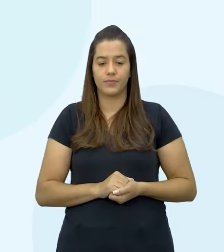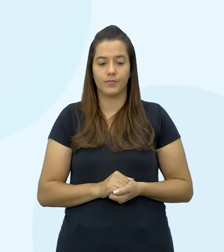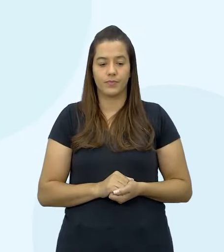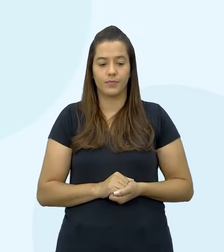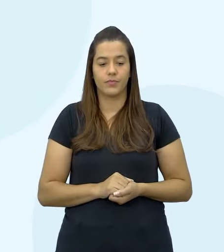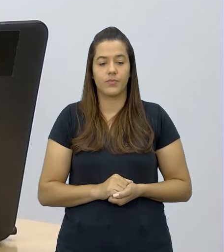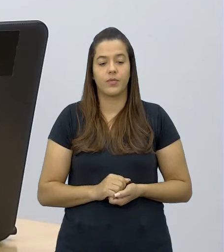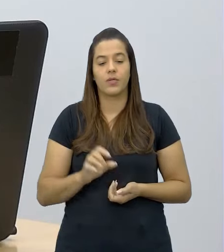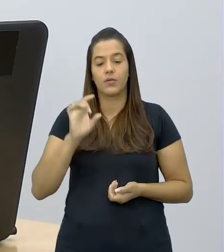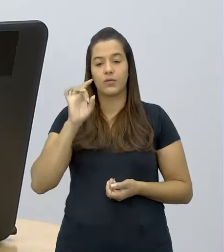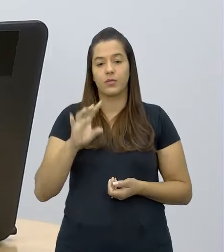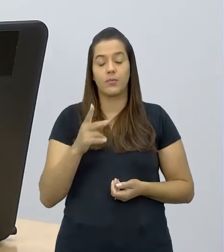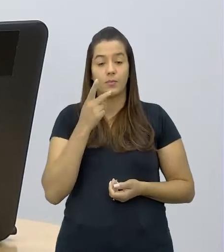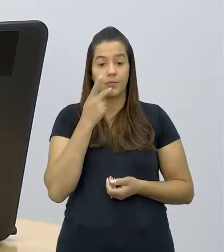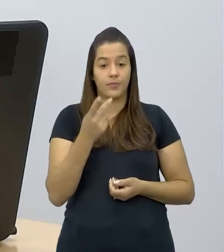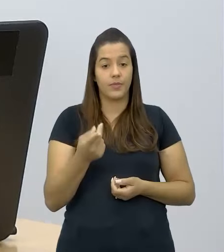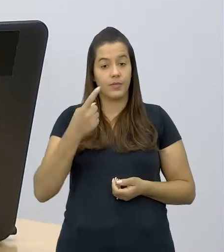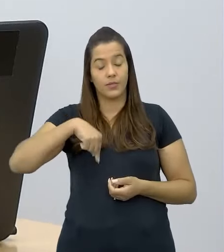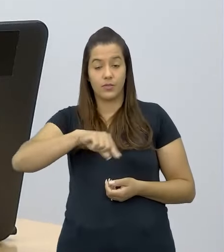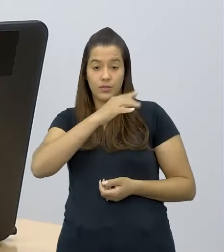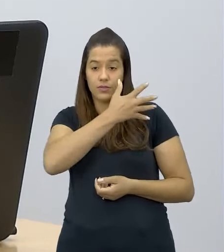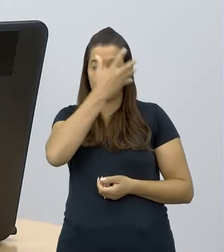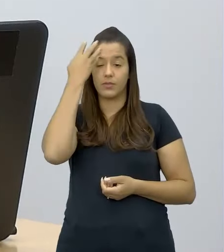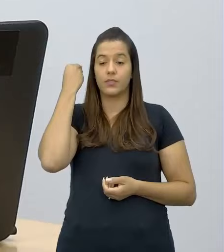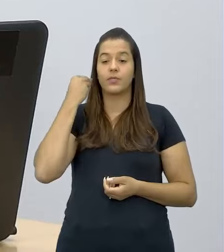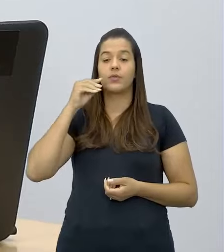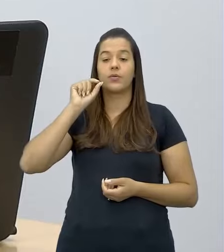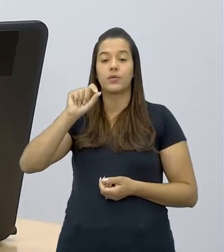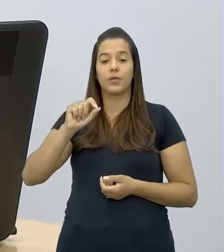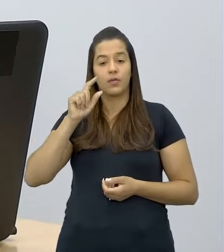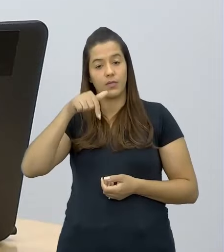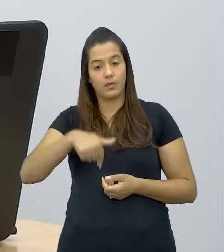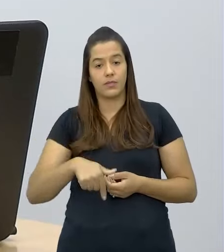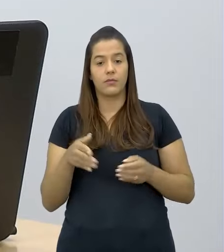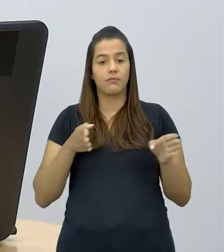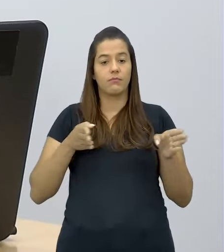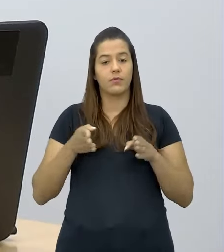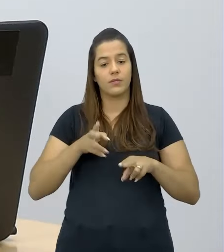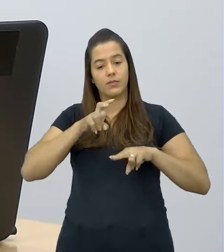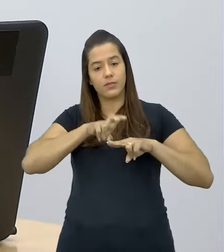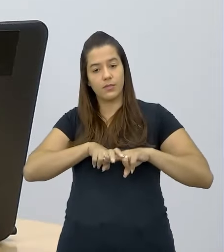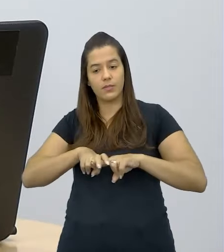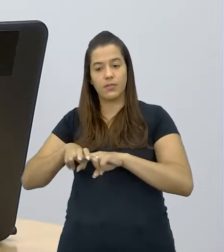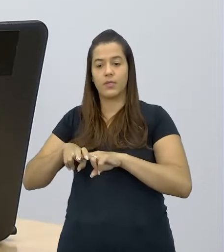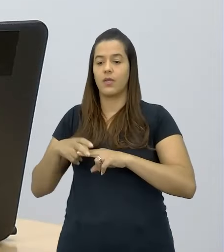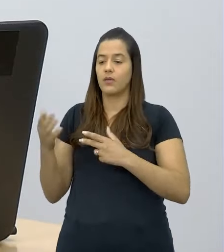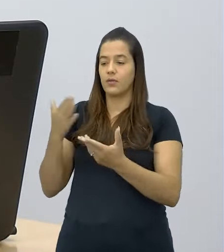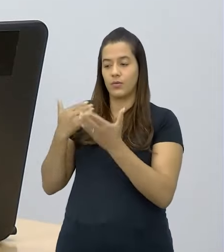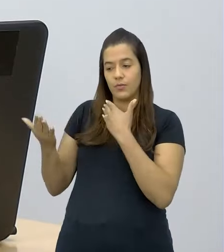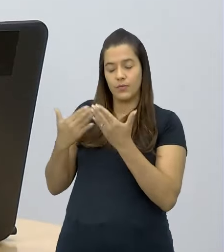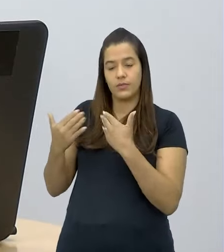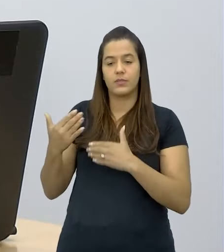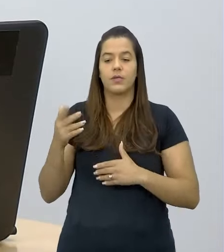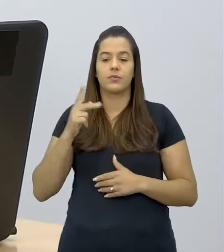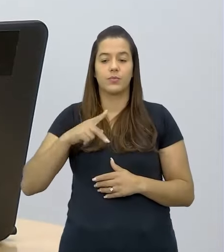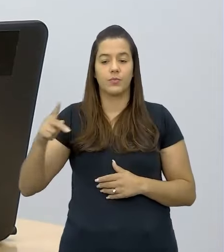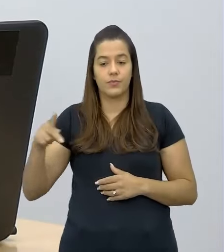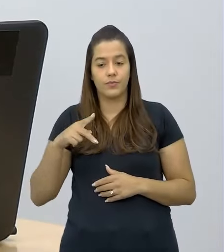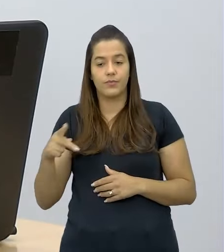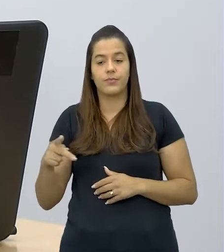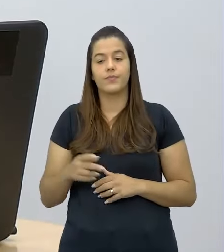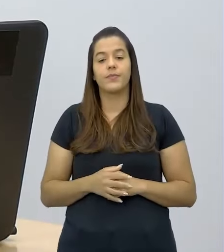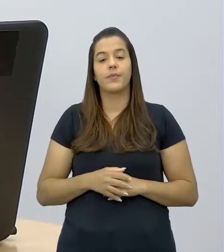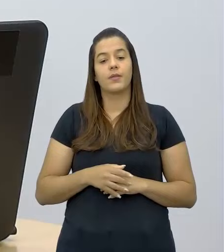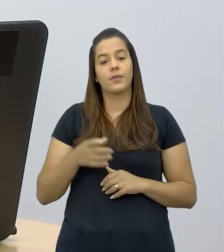fazer um comentáriozinho, né, para a gente não esquecer que esse daqui é aquele momento também que a gente tem que sentar e conversar com os nossos colegas, né,